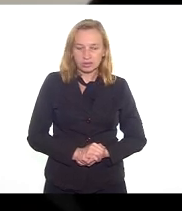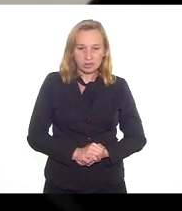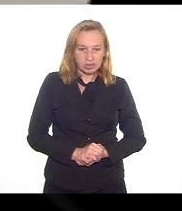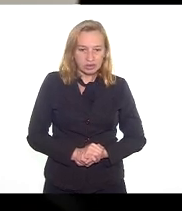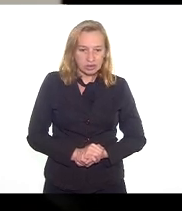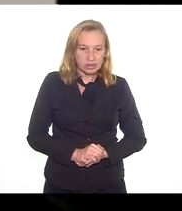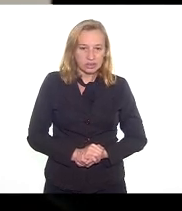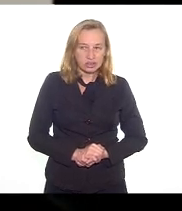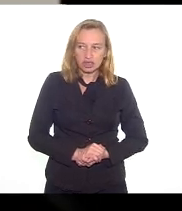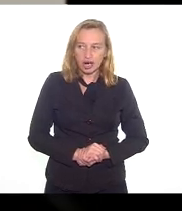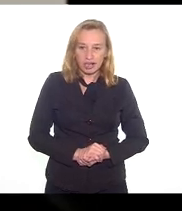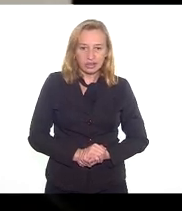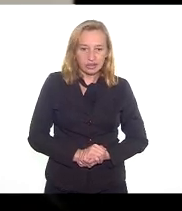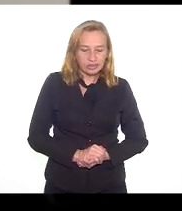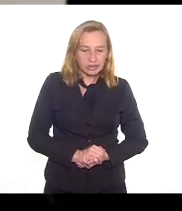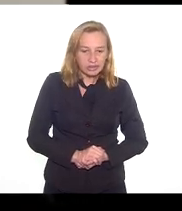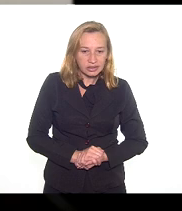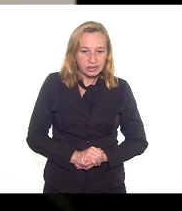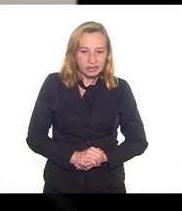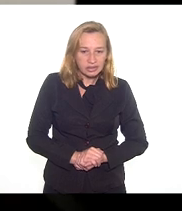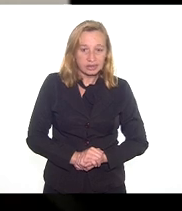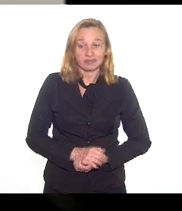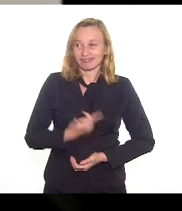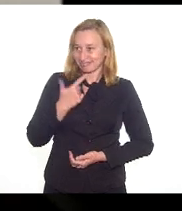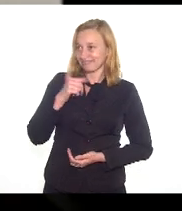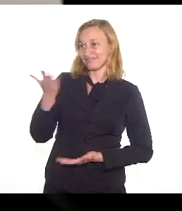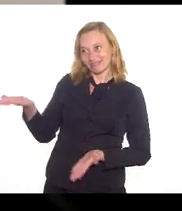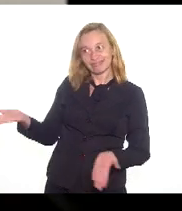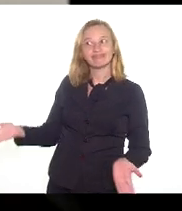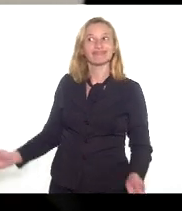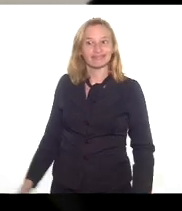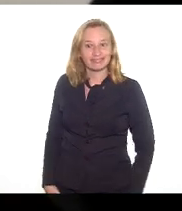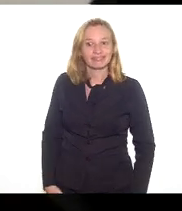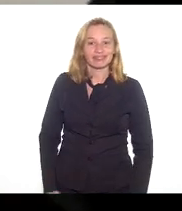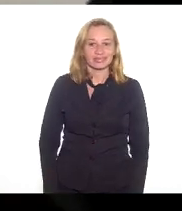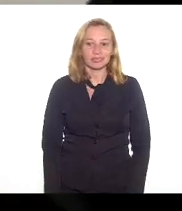o siciliano. É, está rindo, né?